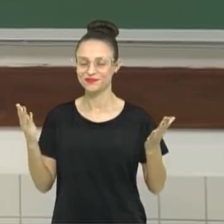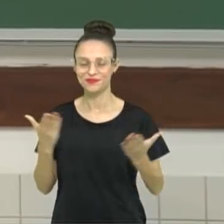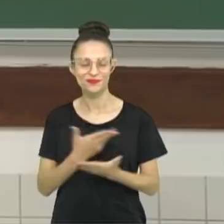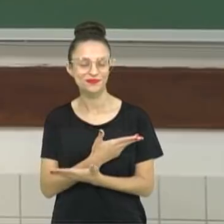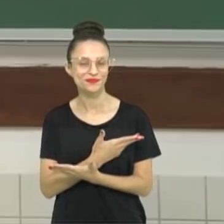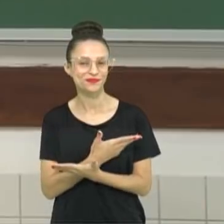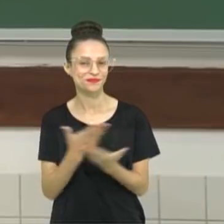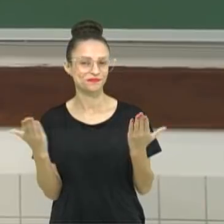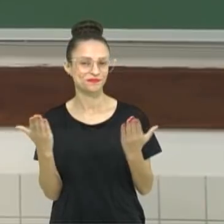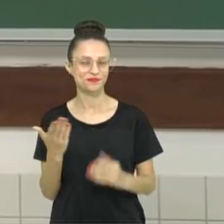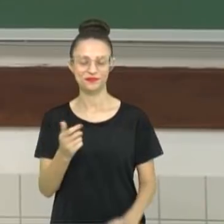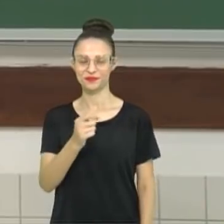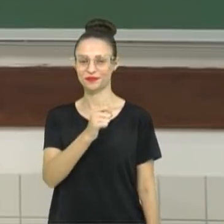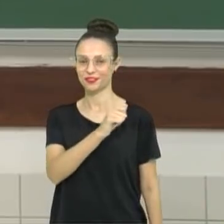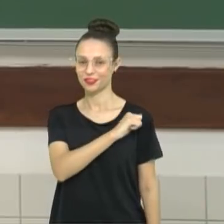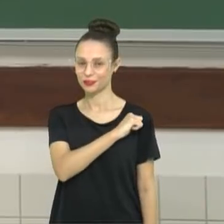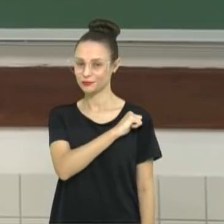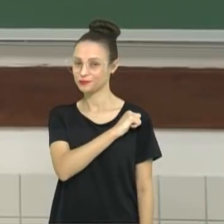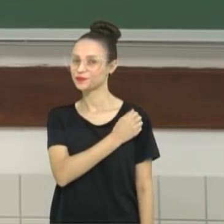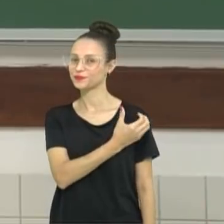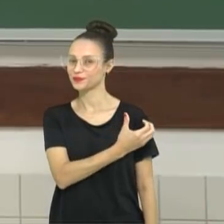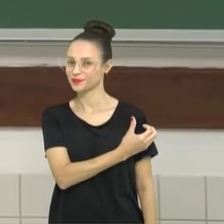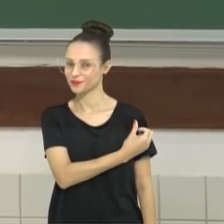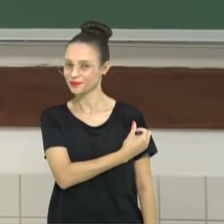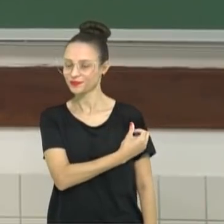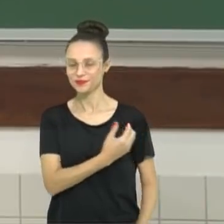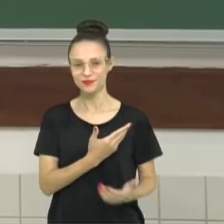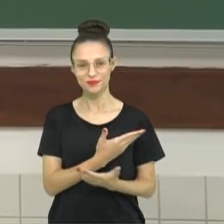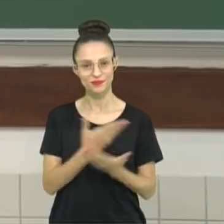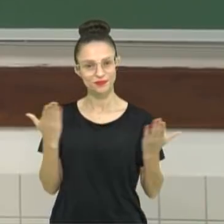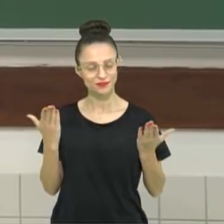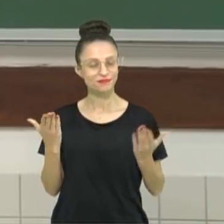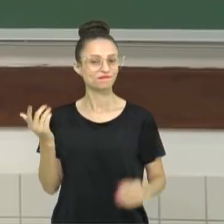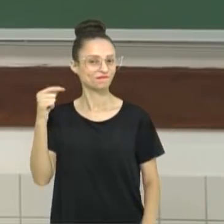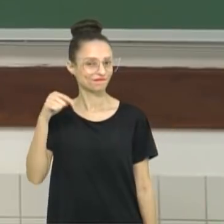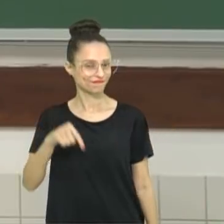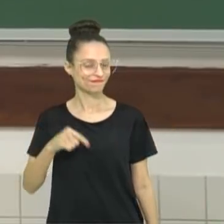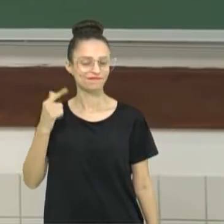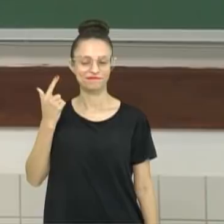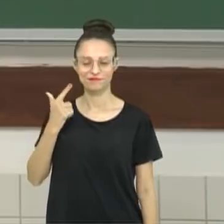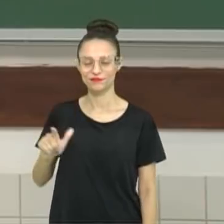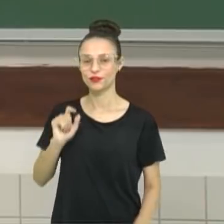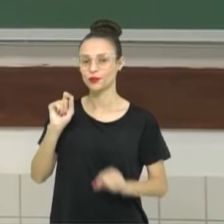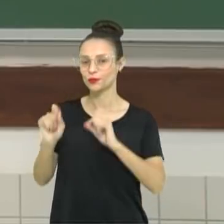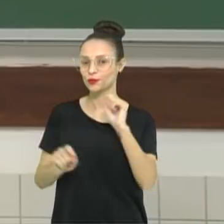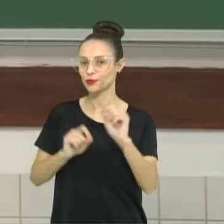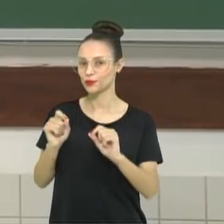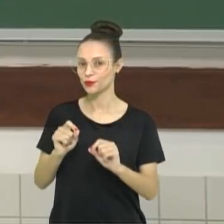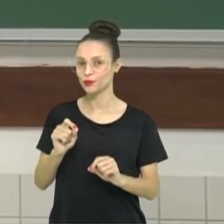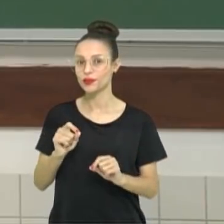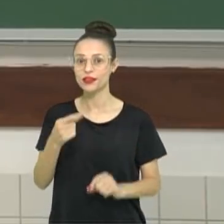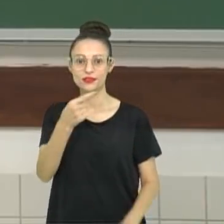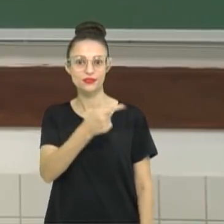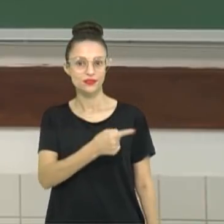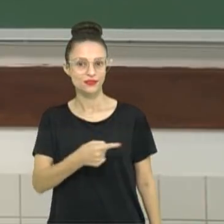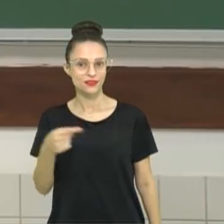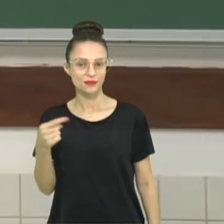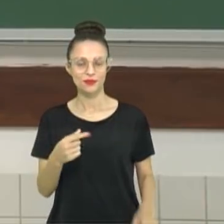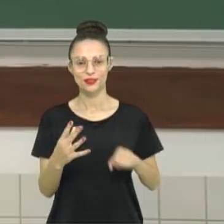meus queridos alunos, minhas queridas alunas do 6º ano. Estamos de volta e estamos na nossa Semana